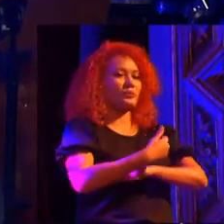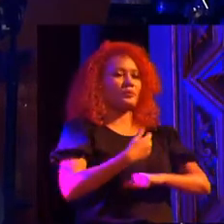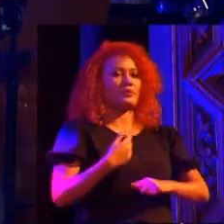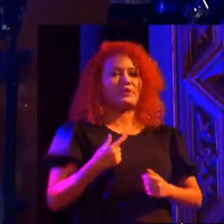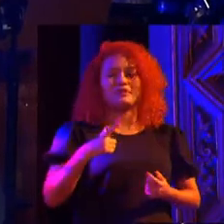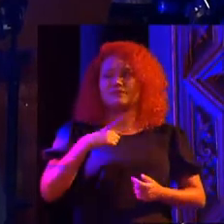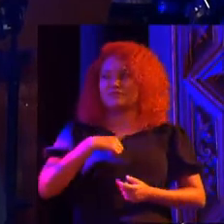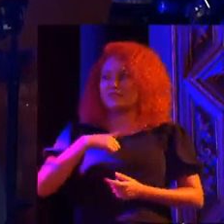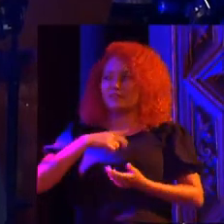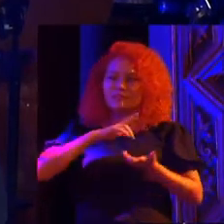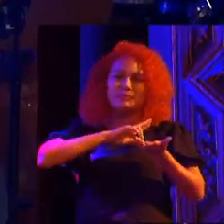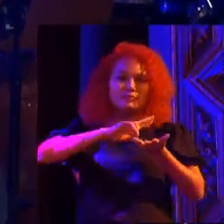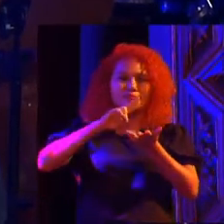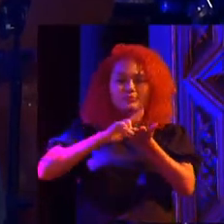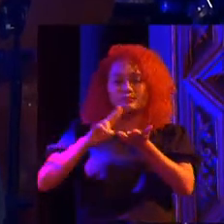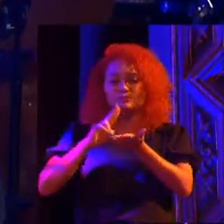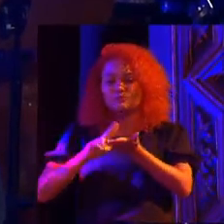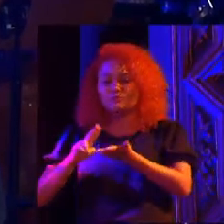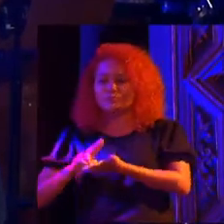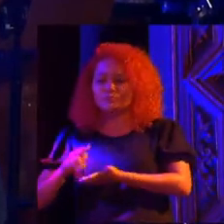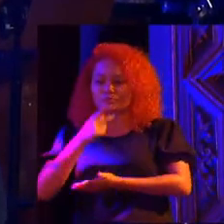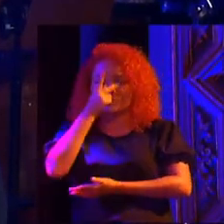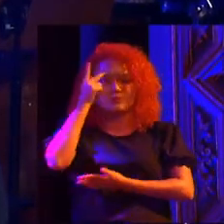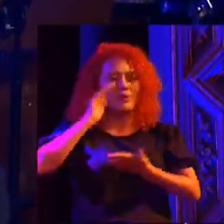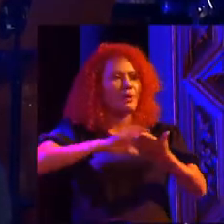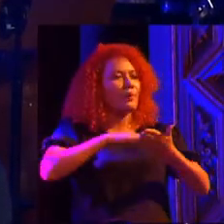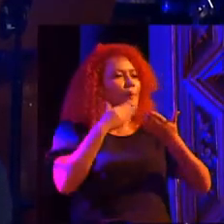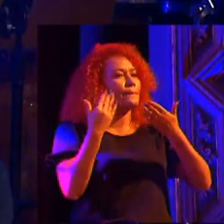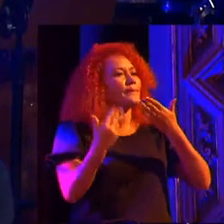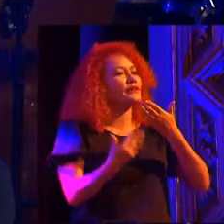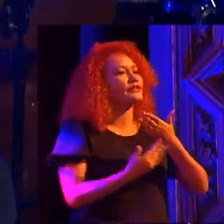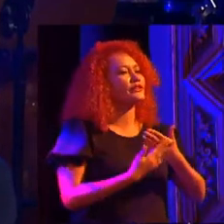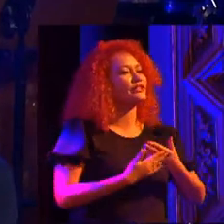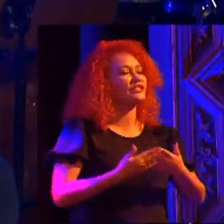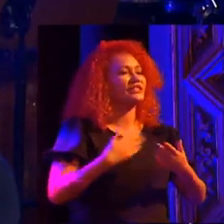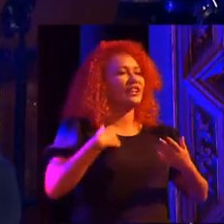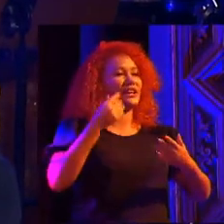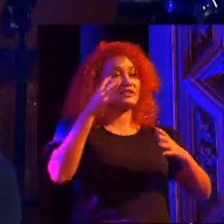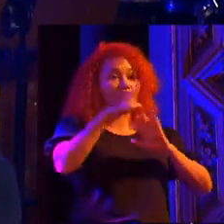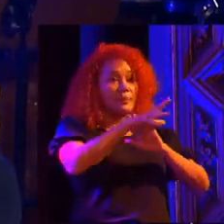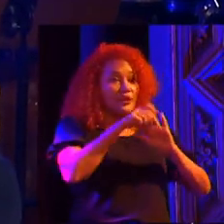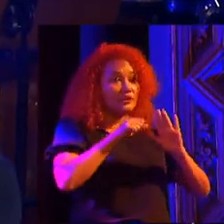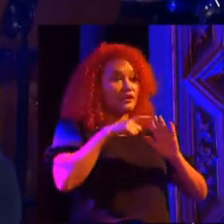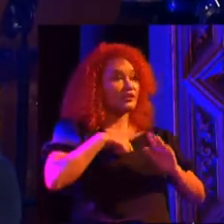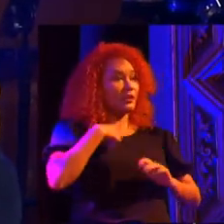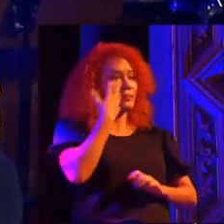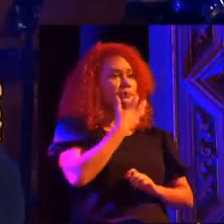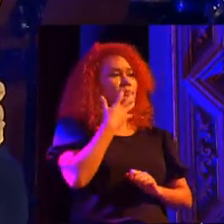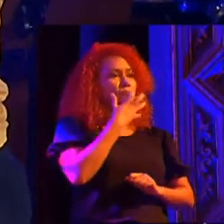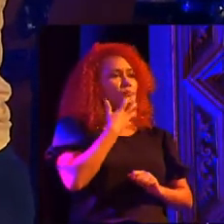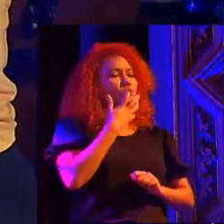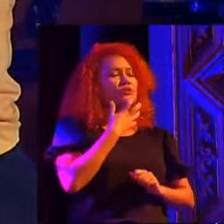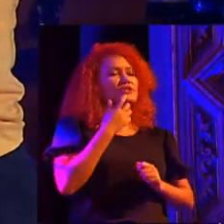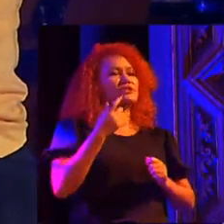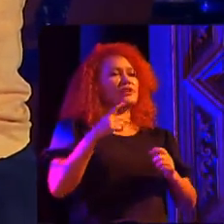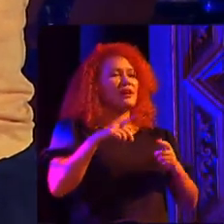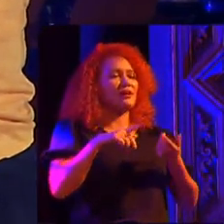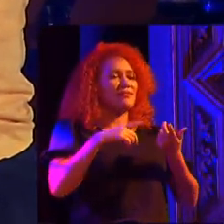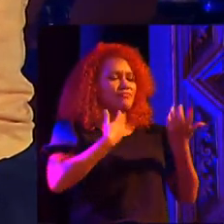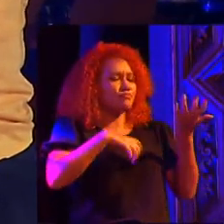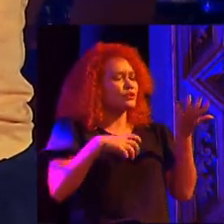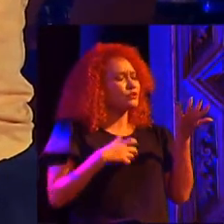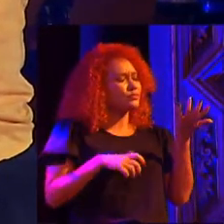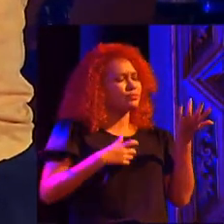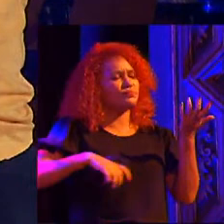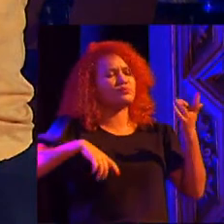Diego Santos, a gente agradece a oportunidade de dizer que a Amazônia também faz música instrumental e dedico isso ao audiovisual.